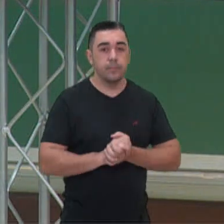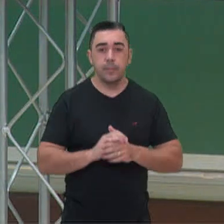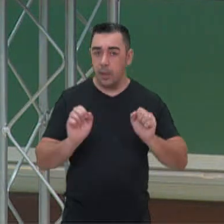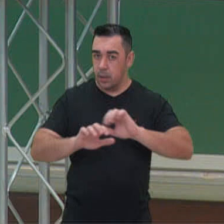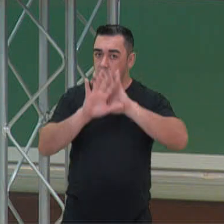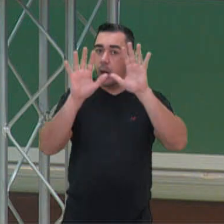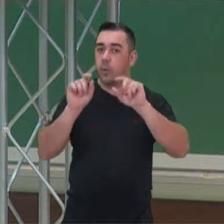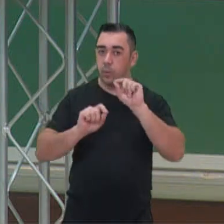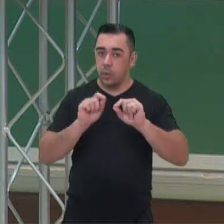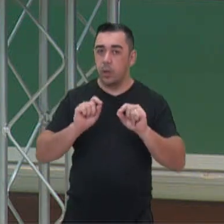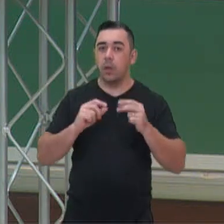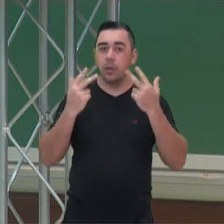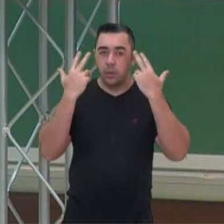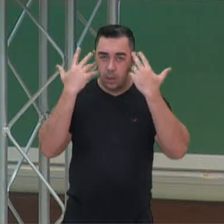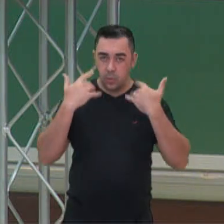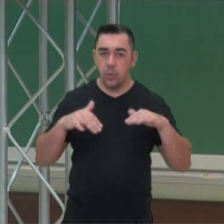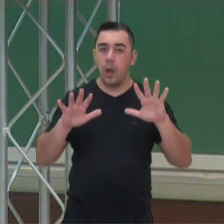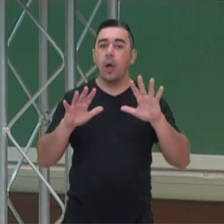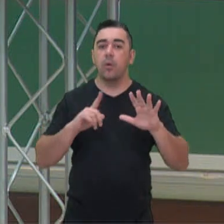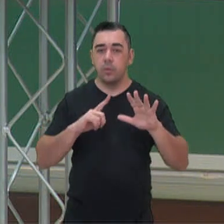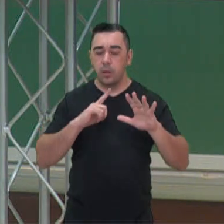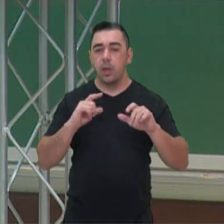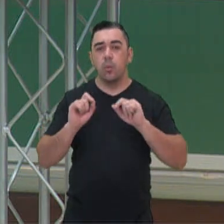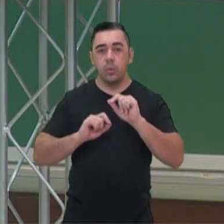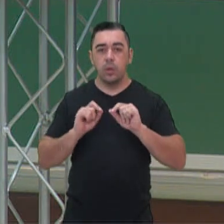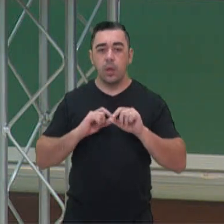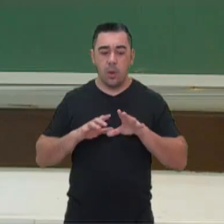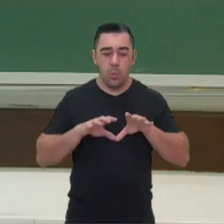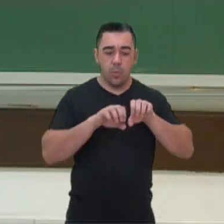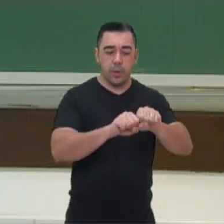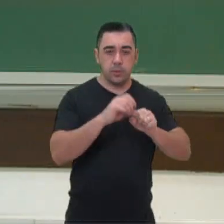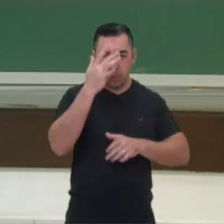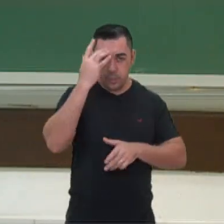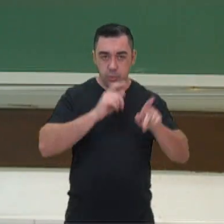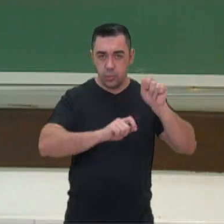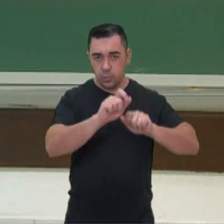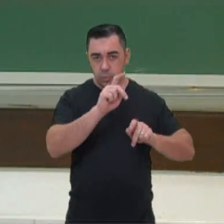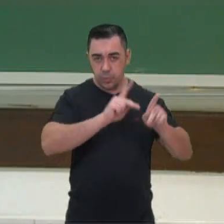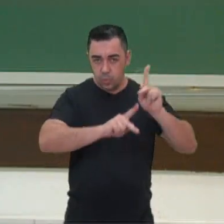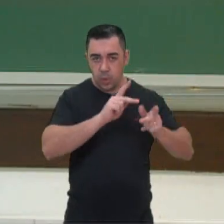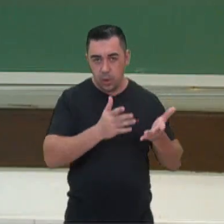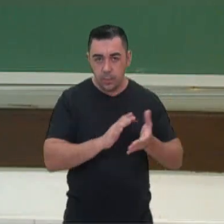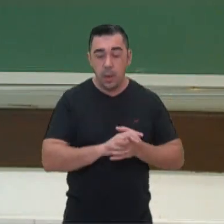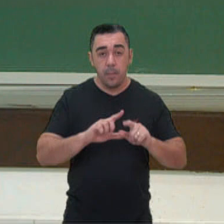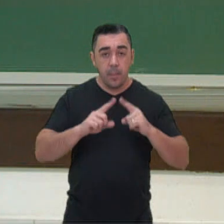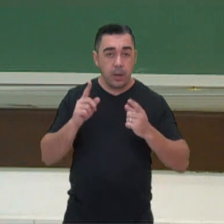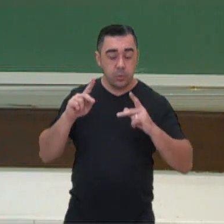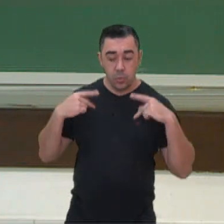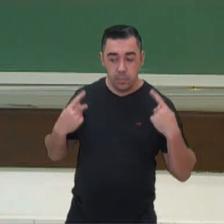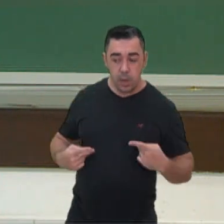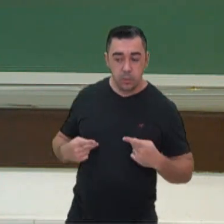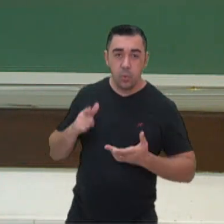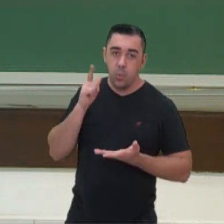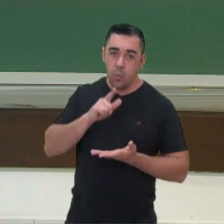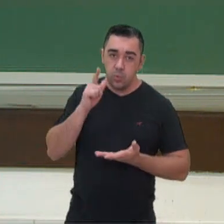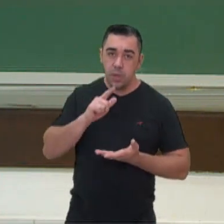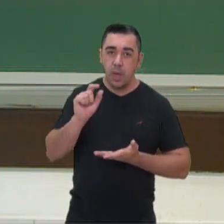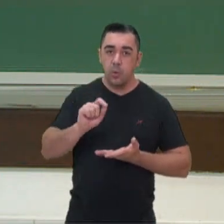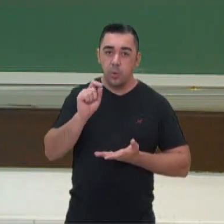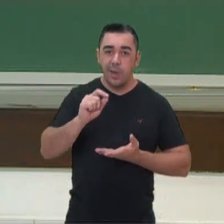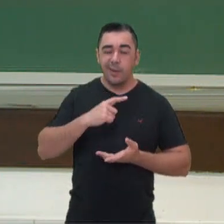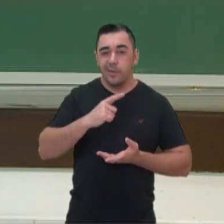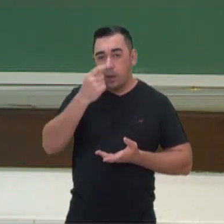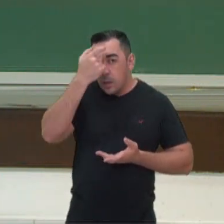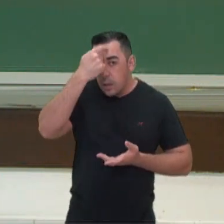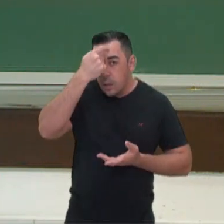a questão natural facilita a ocupação. Mas o ser humano consegue, por meio da